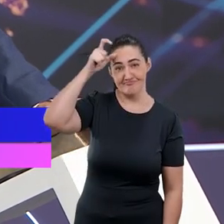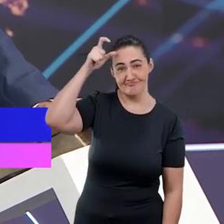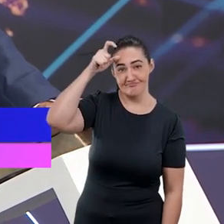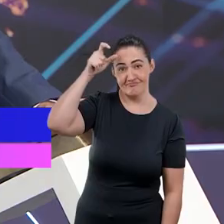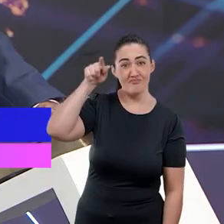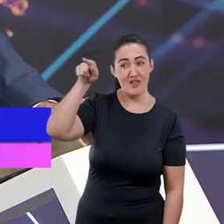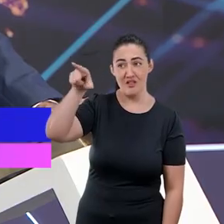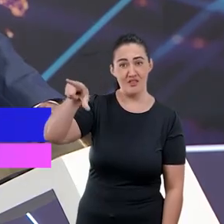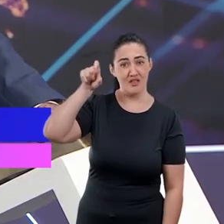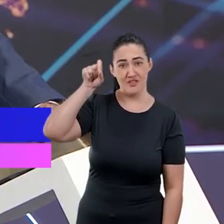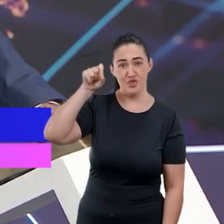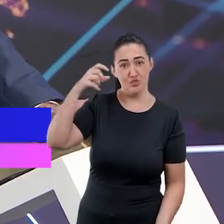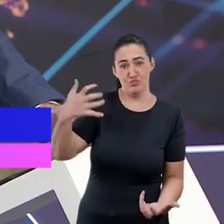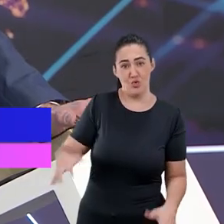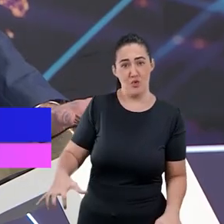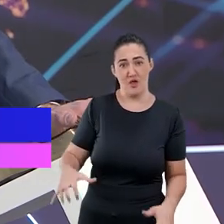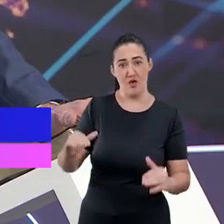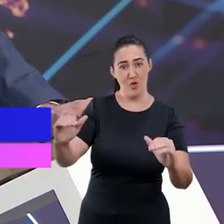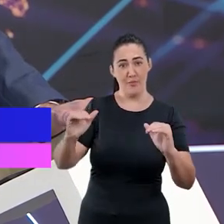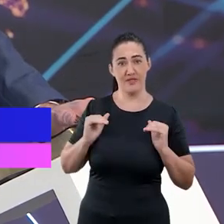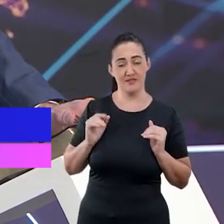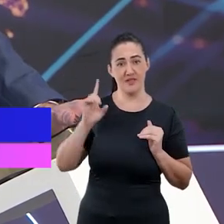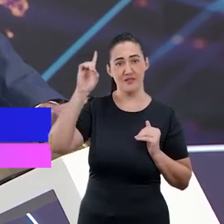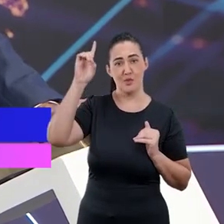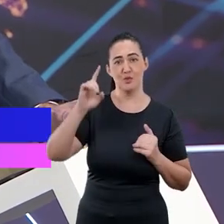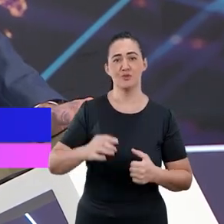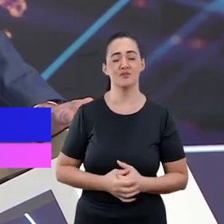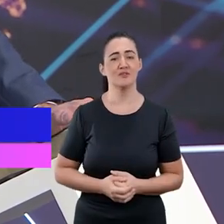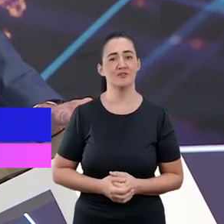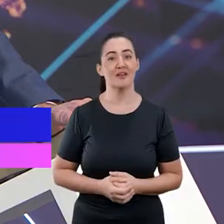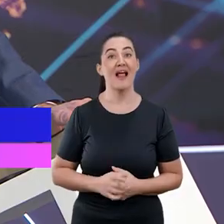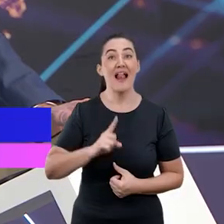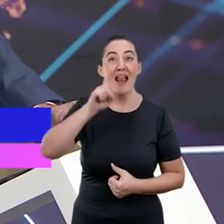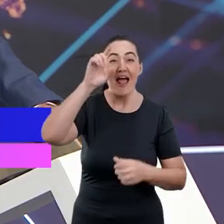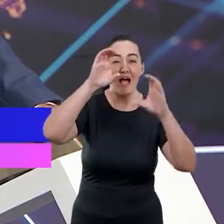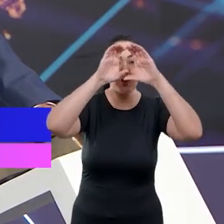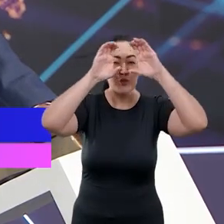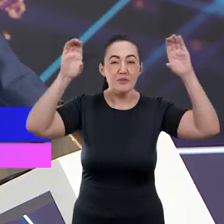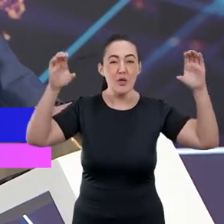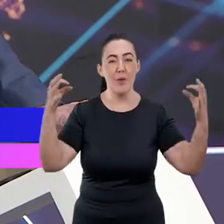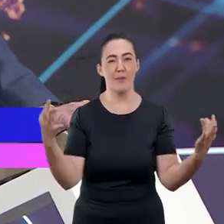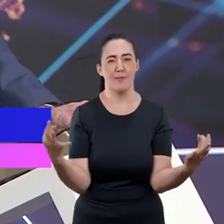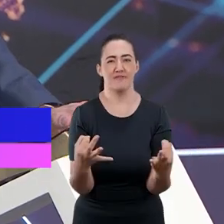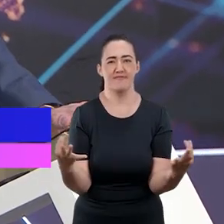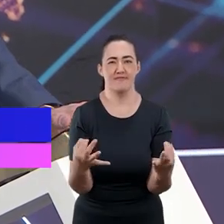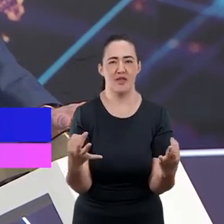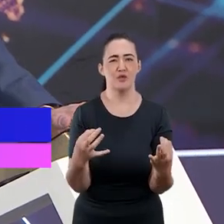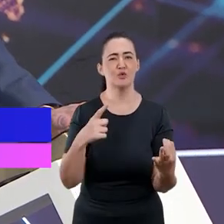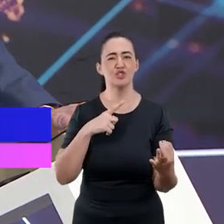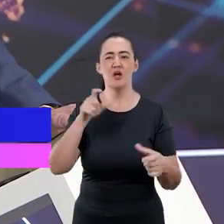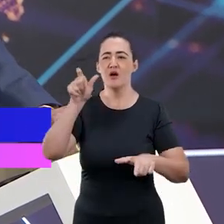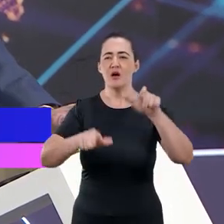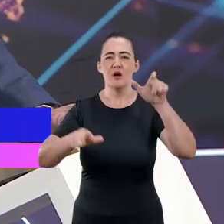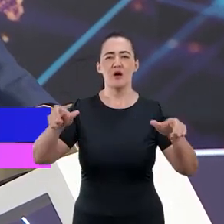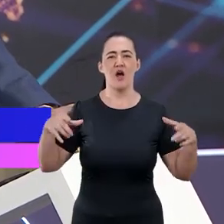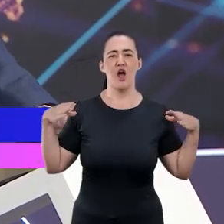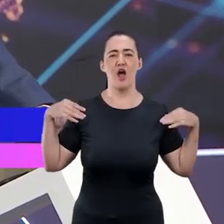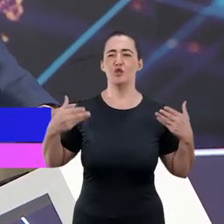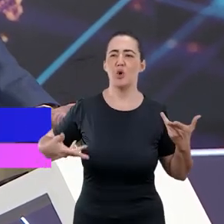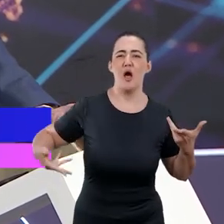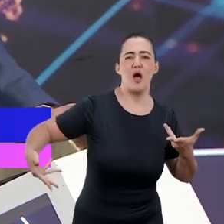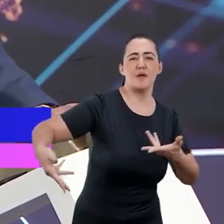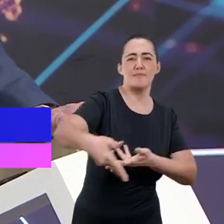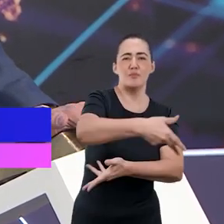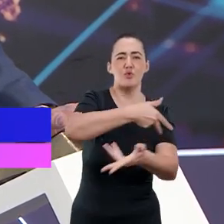que esse pecado foi aparecer lá no céu, pastor? Era um lugar perfeito, era um lugar de harmonia. Como que esse